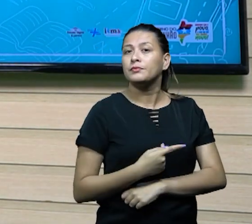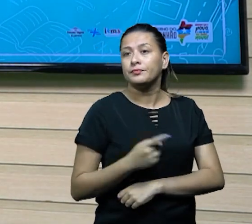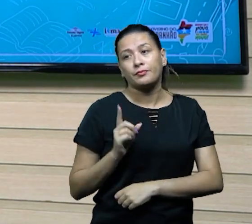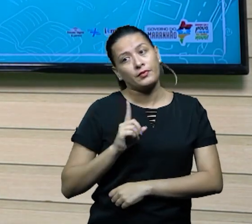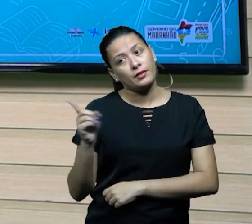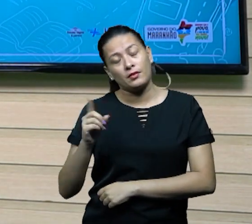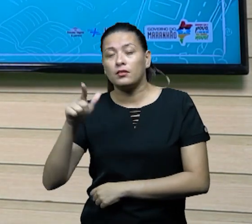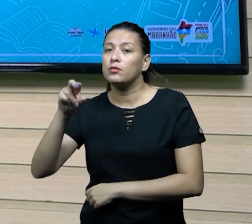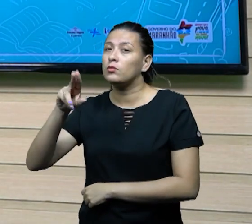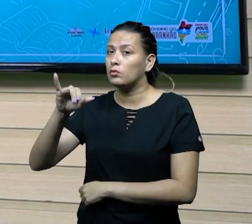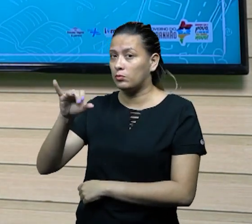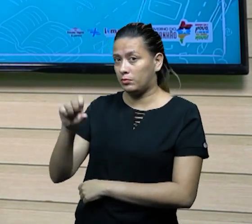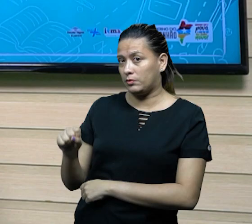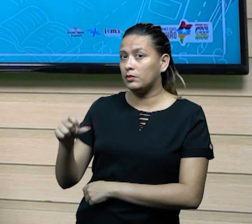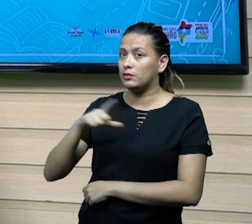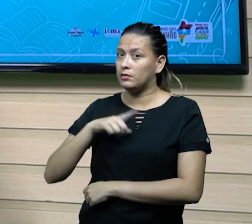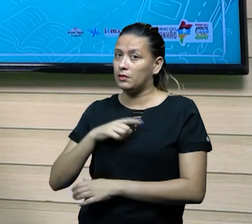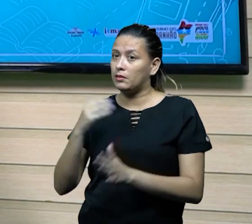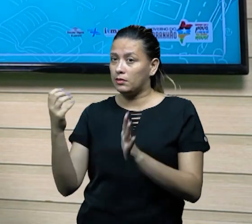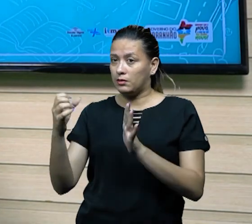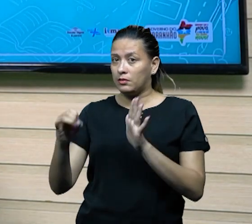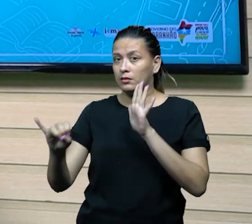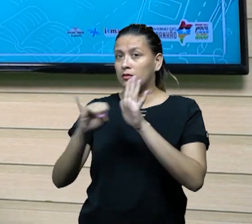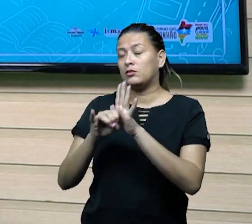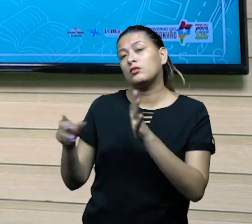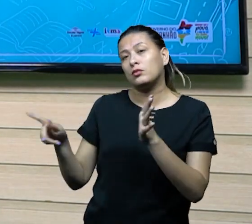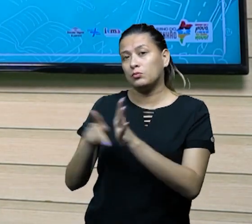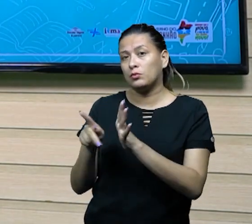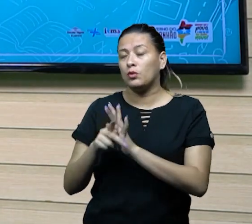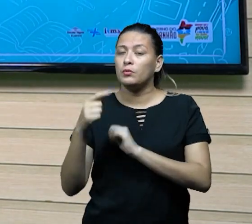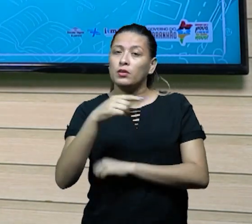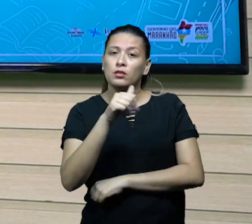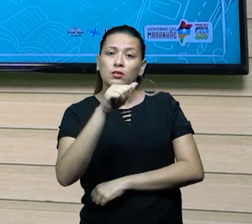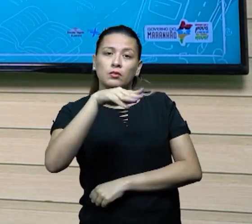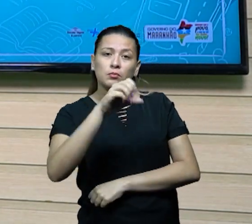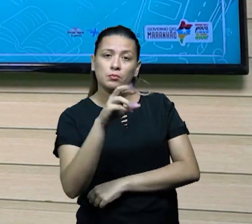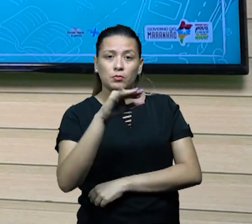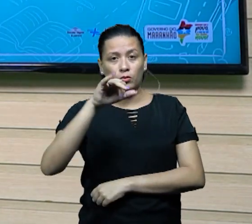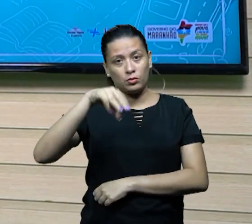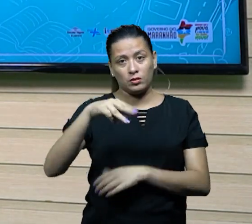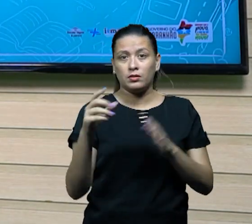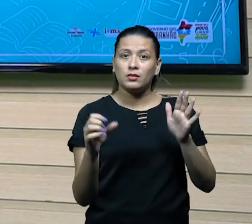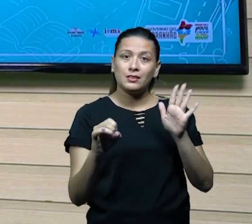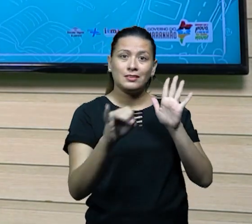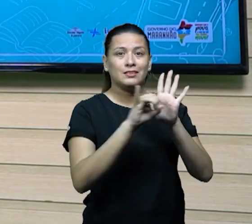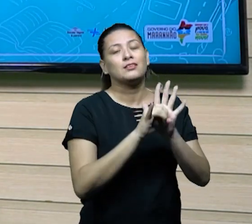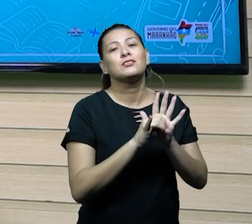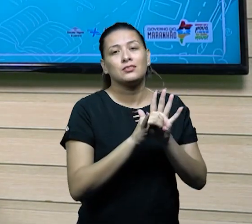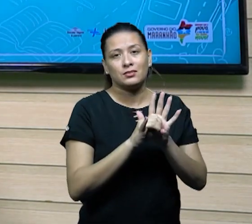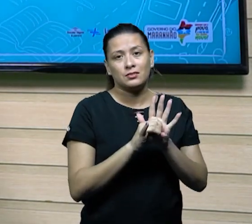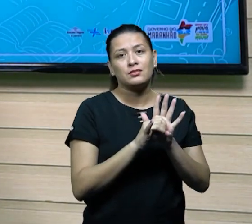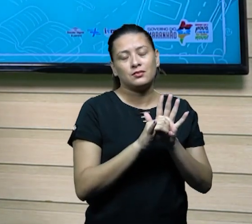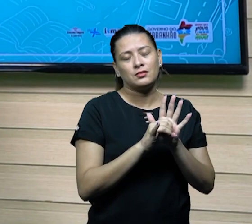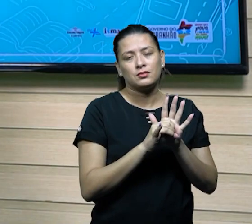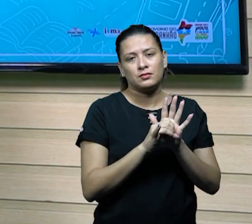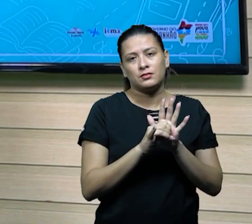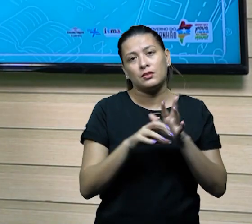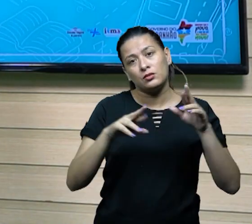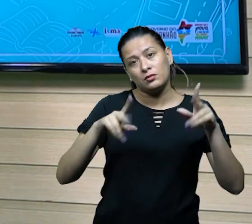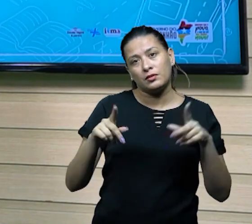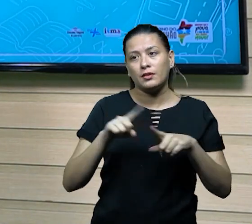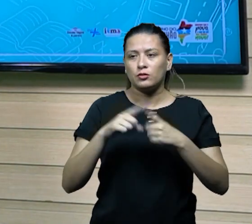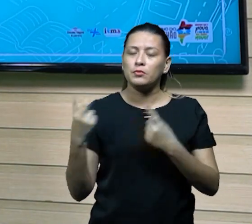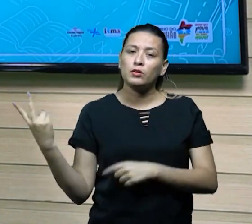busque sua própria identidade. O Luiz Guterres tem a sua identidade, ele é assim. O Amorim tem a outra